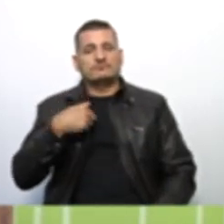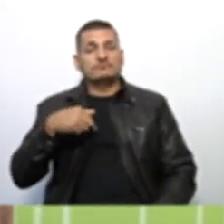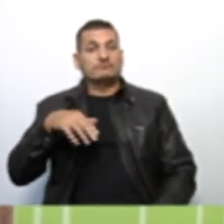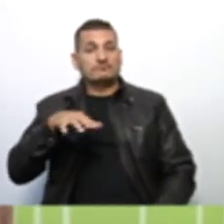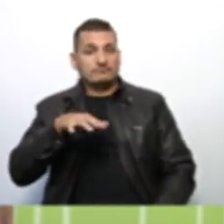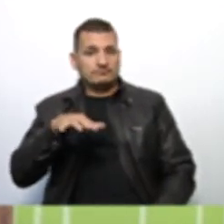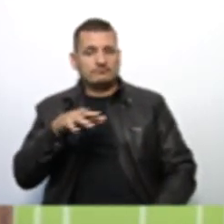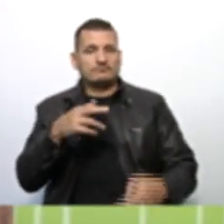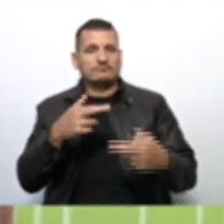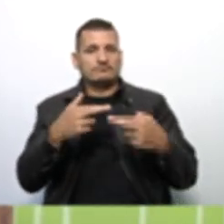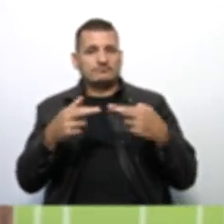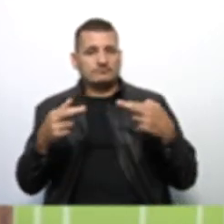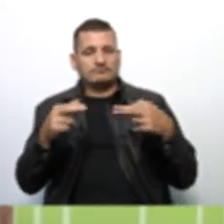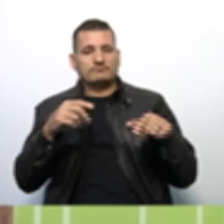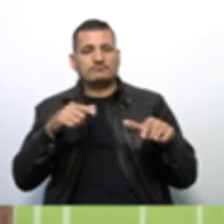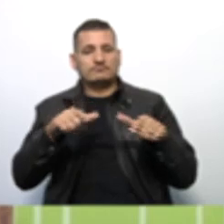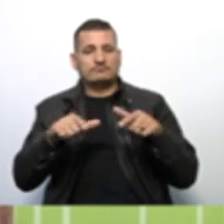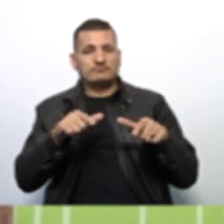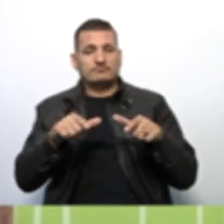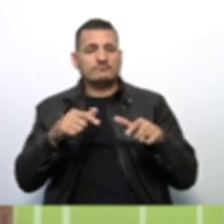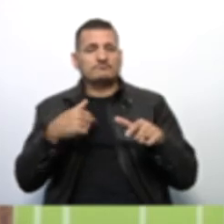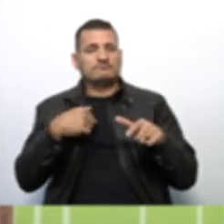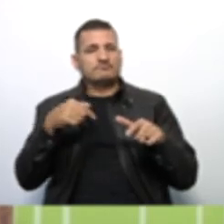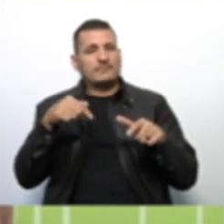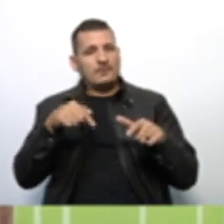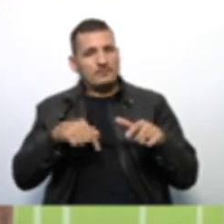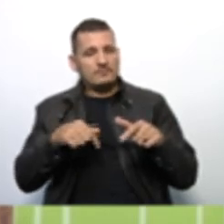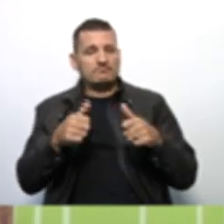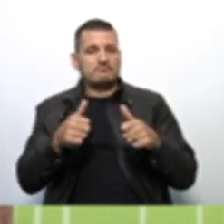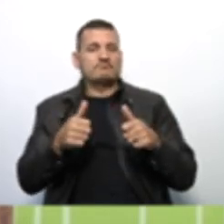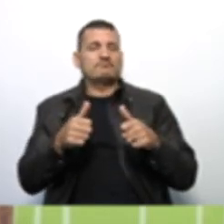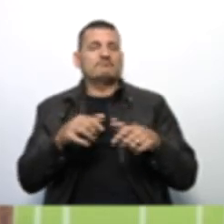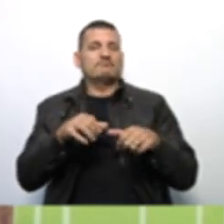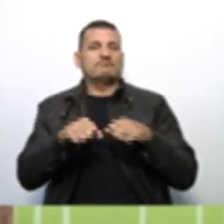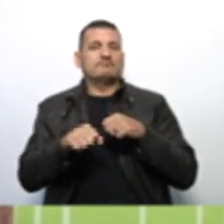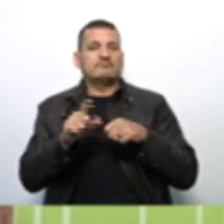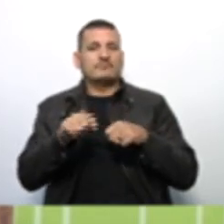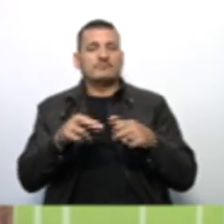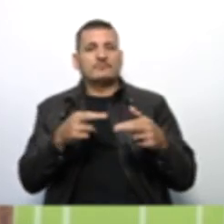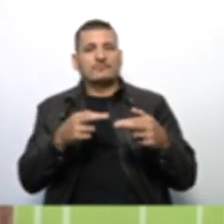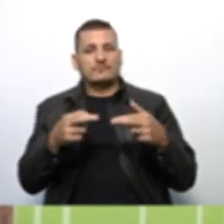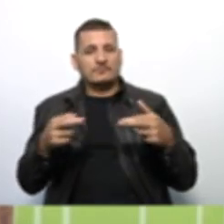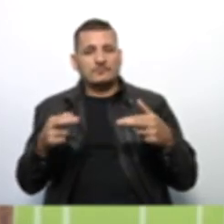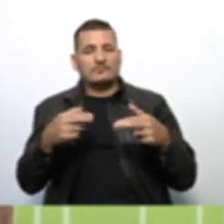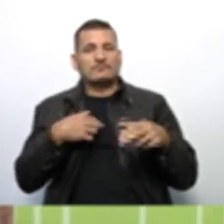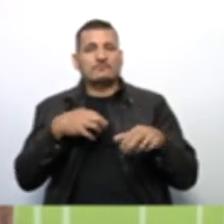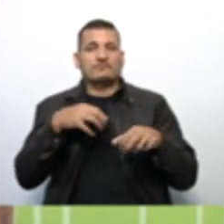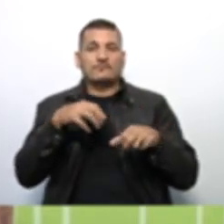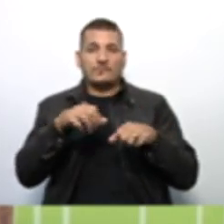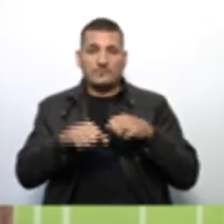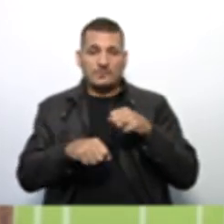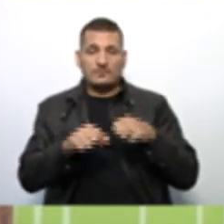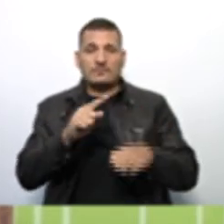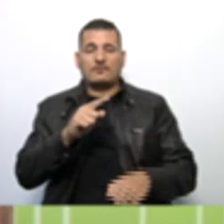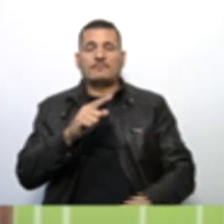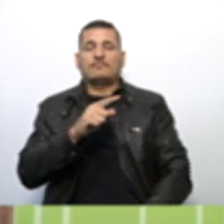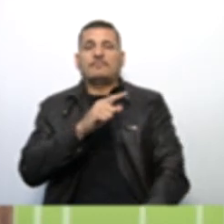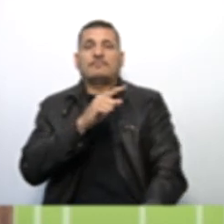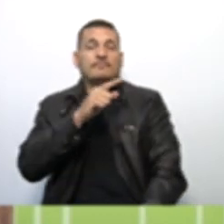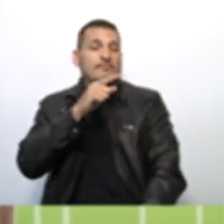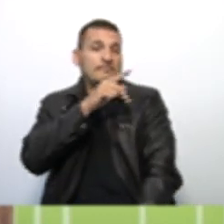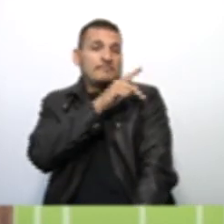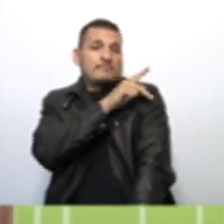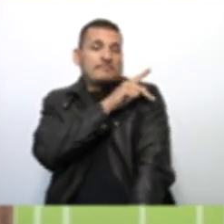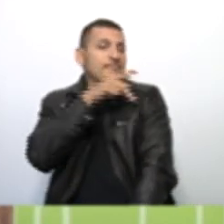com vocês, então estamos em casa aqui, né? Minha formação em redes mesmo, me formei em João Pessoa, na Paraíba, estou aqui para ajudar vocês